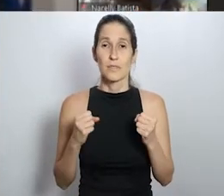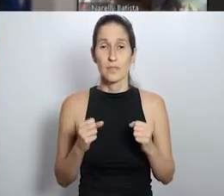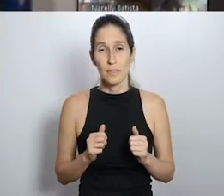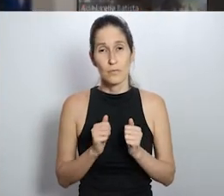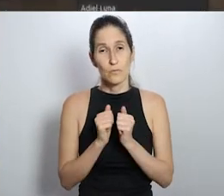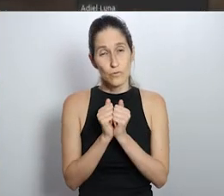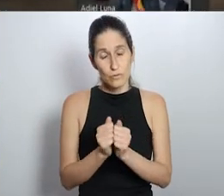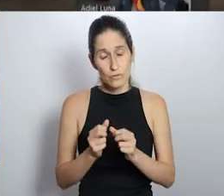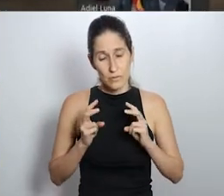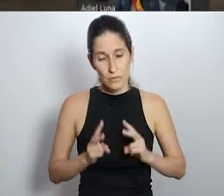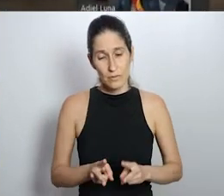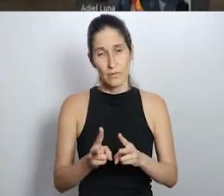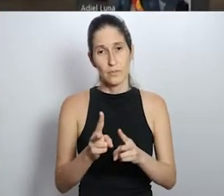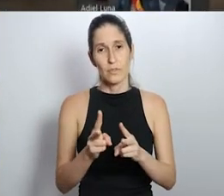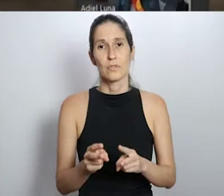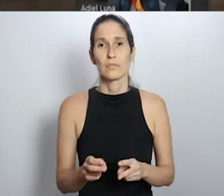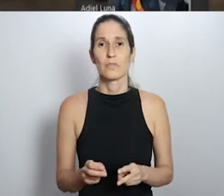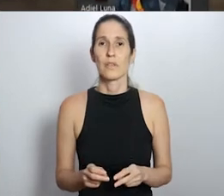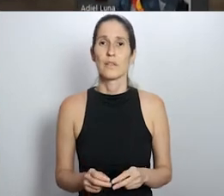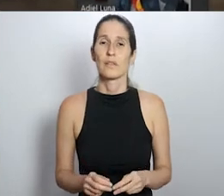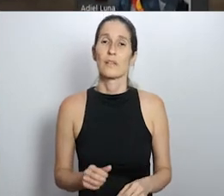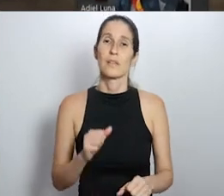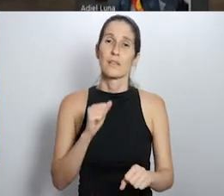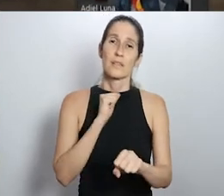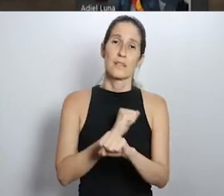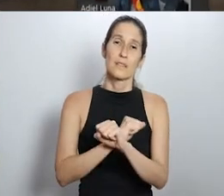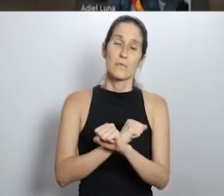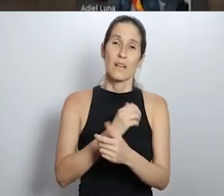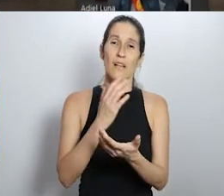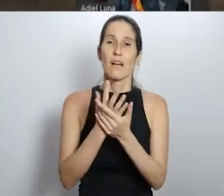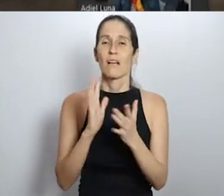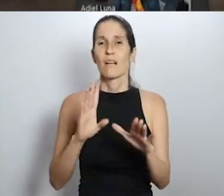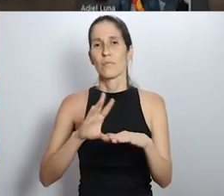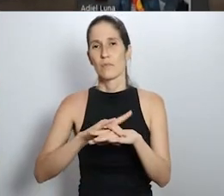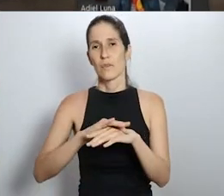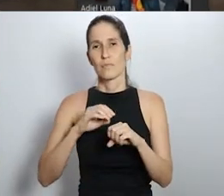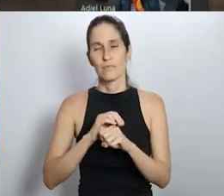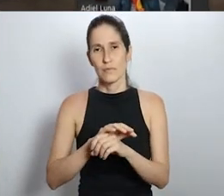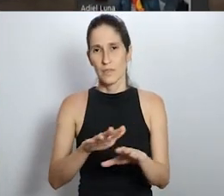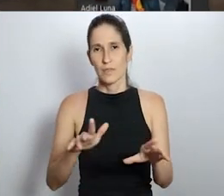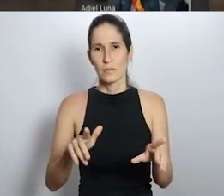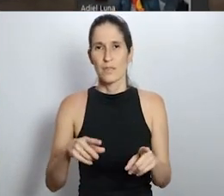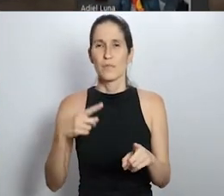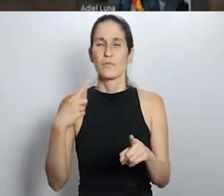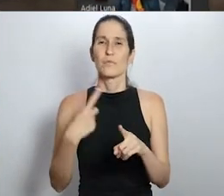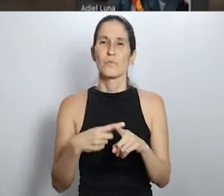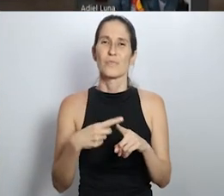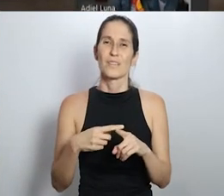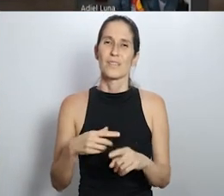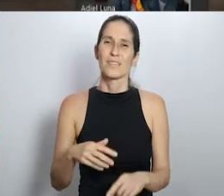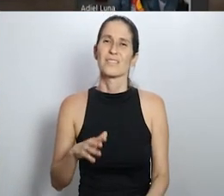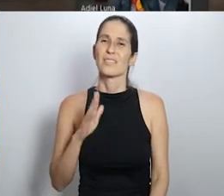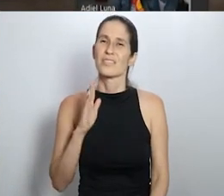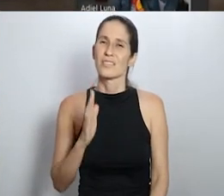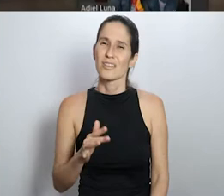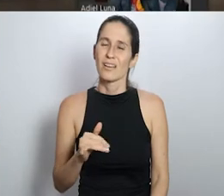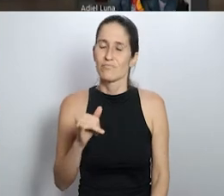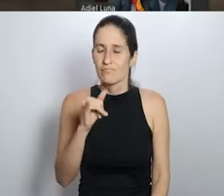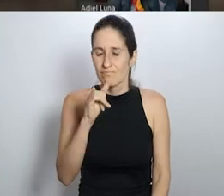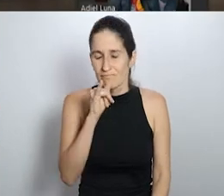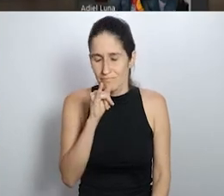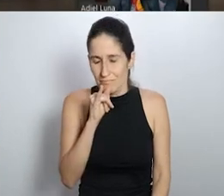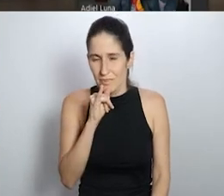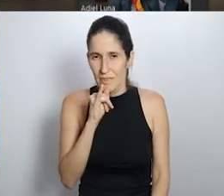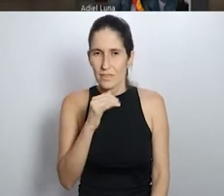baseado nessas coisas e esperar que esta coisa mude e não demore tanto, porque já estamos de pele